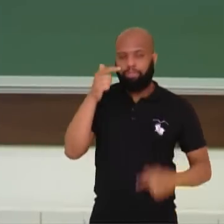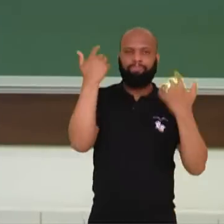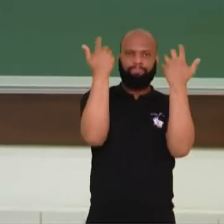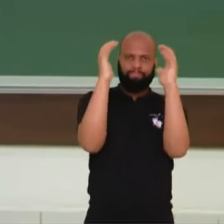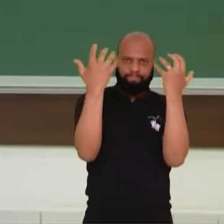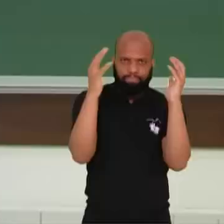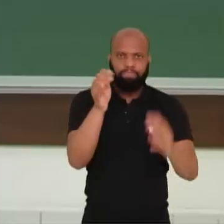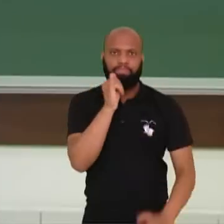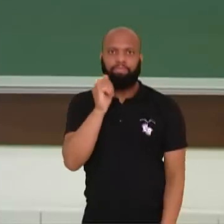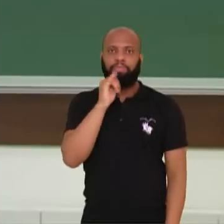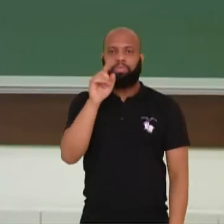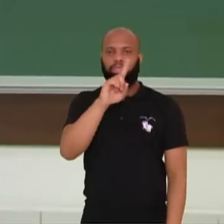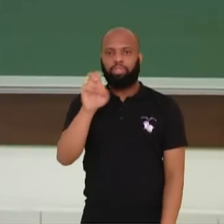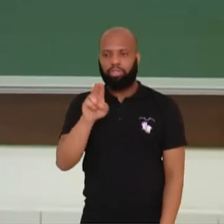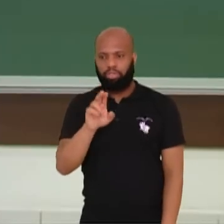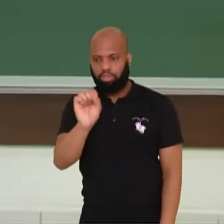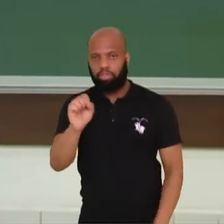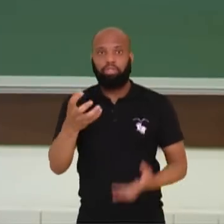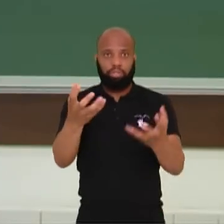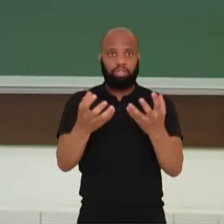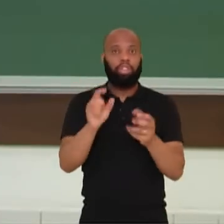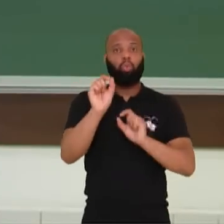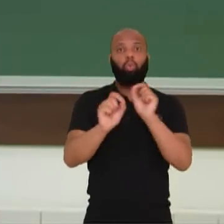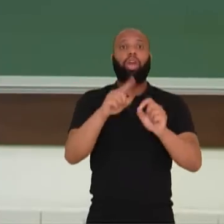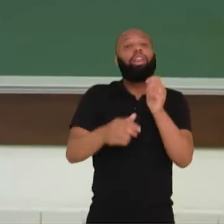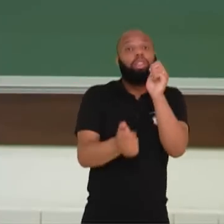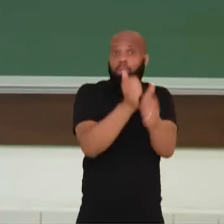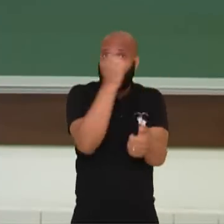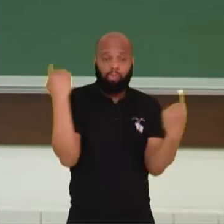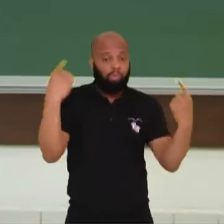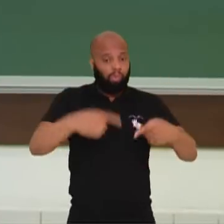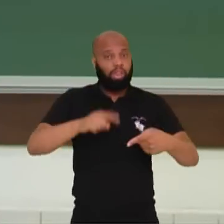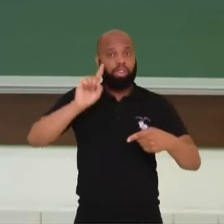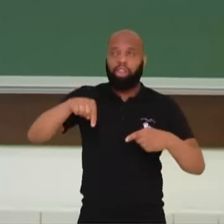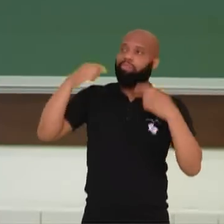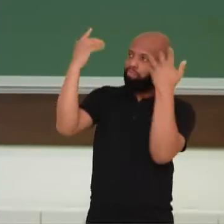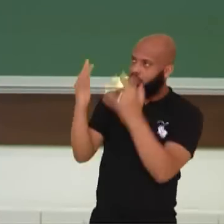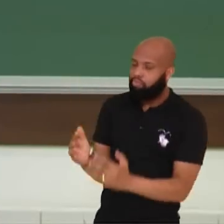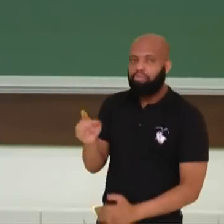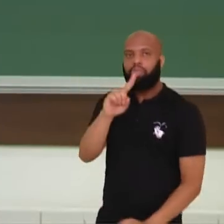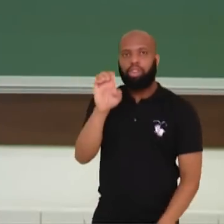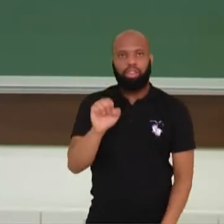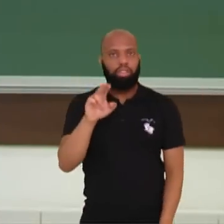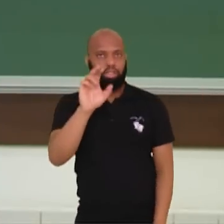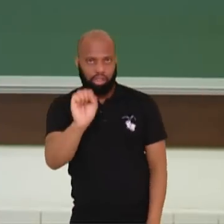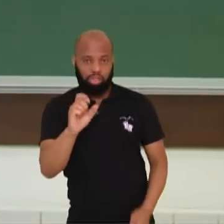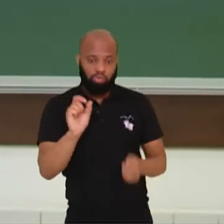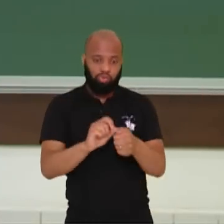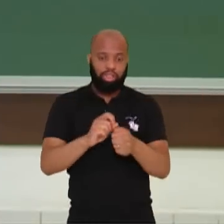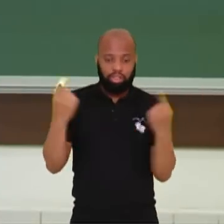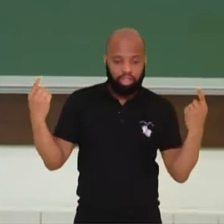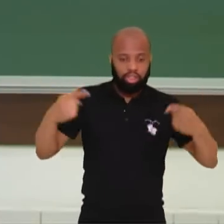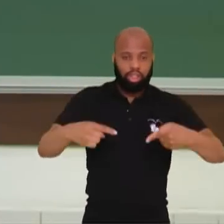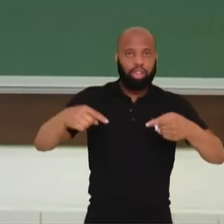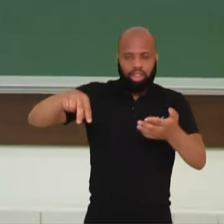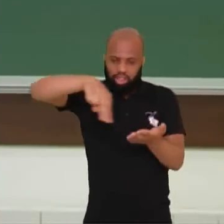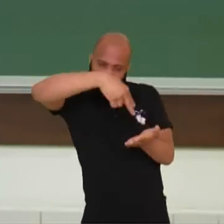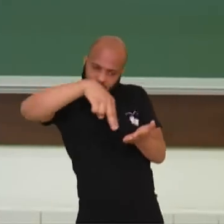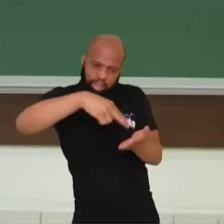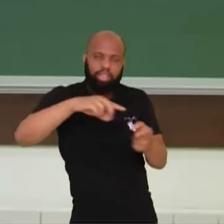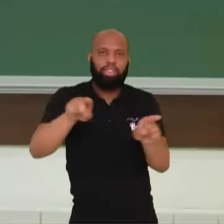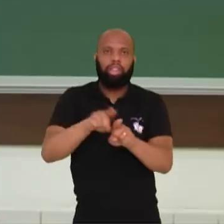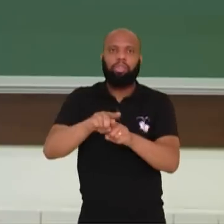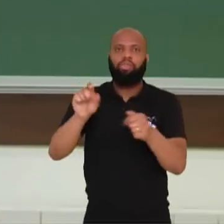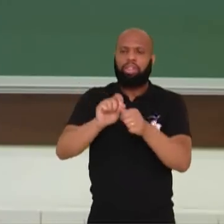por exemplo, Zeus era competir nu, né? Fazendo jogos, fazendo danças,